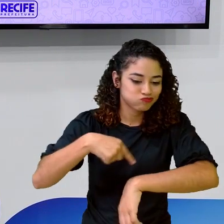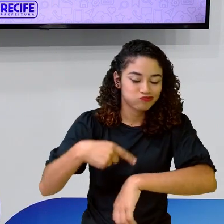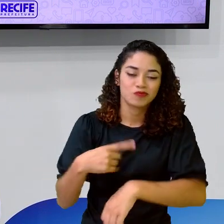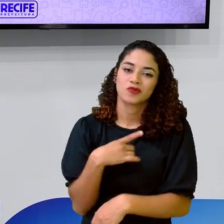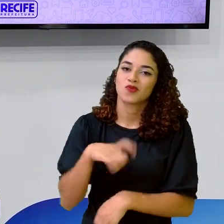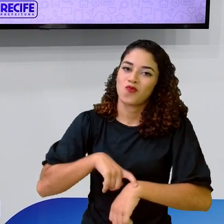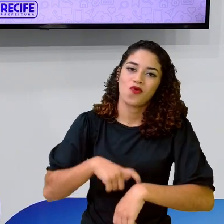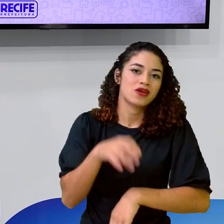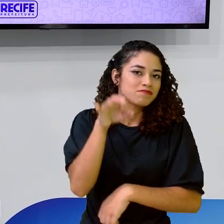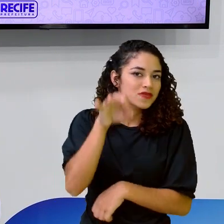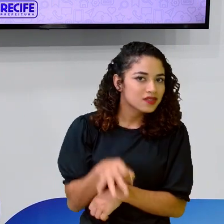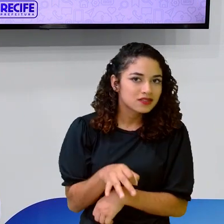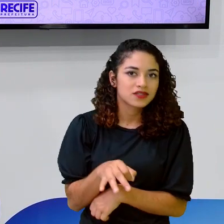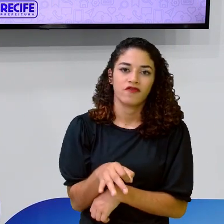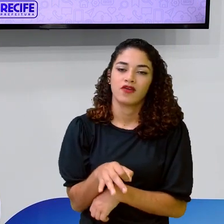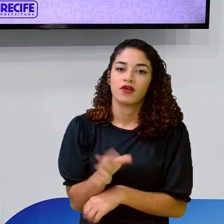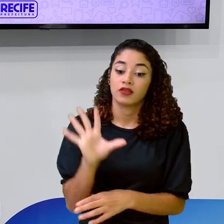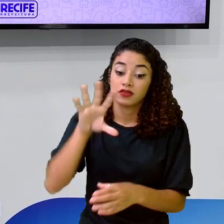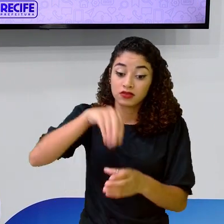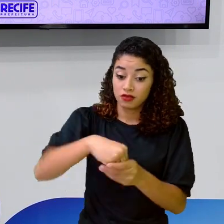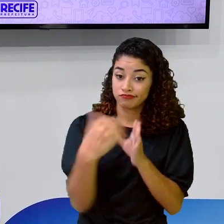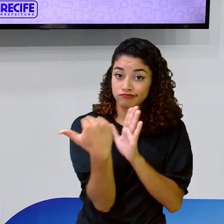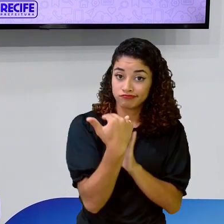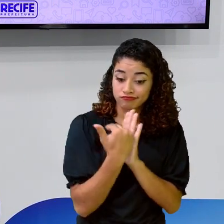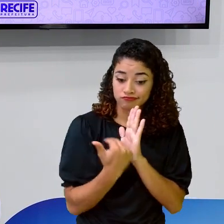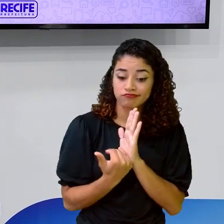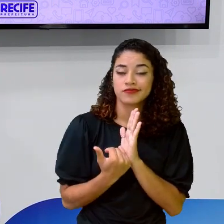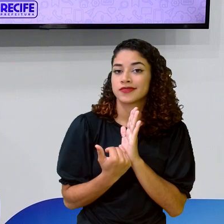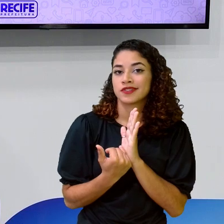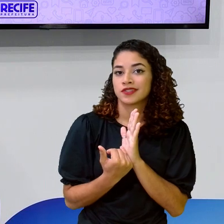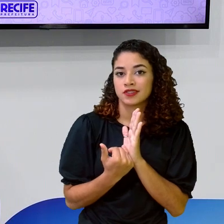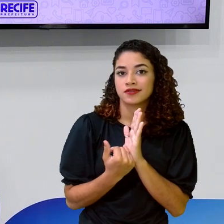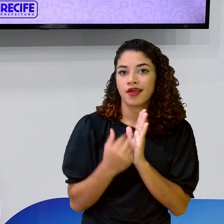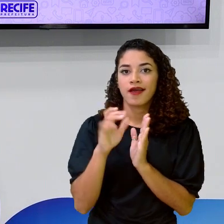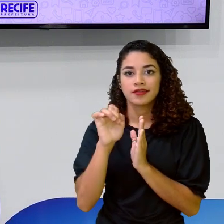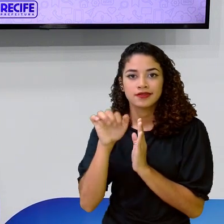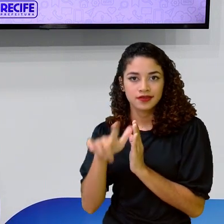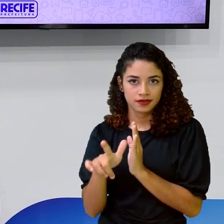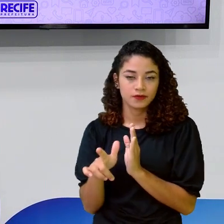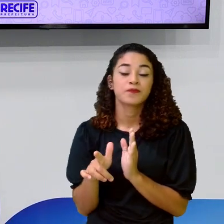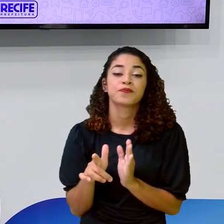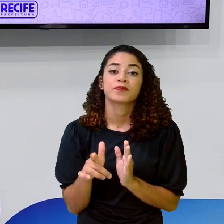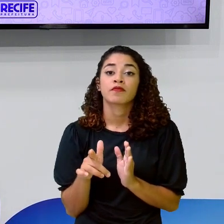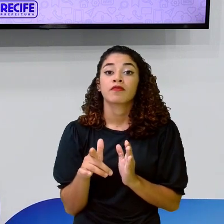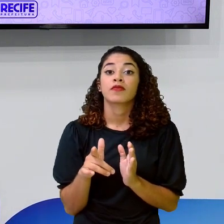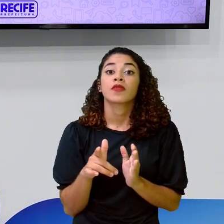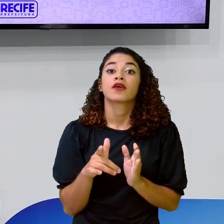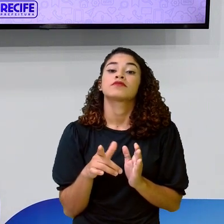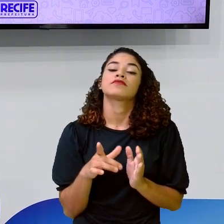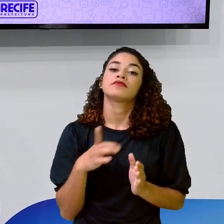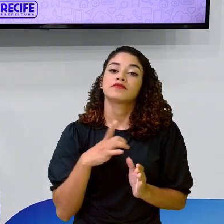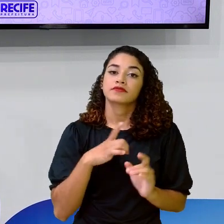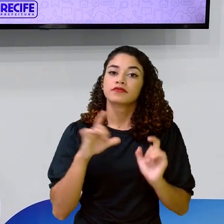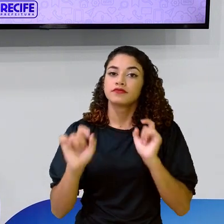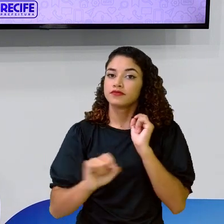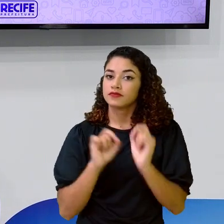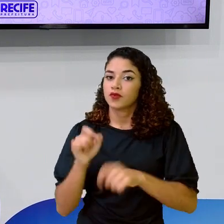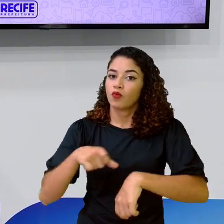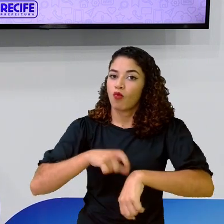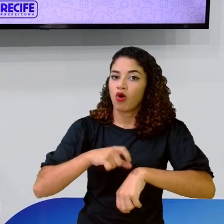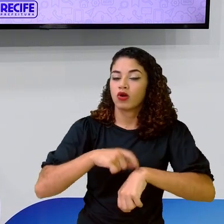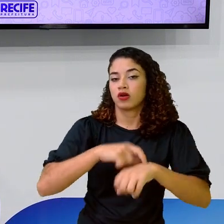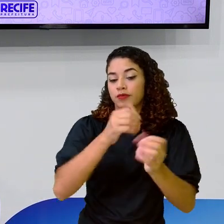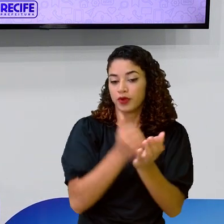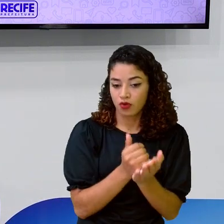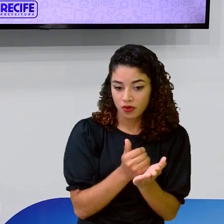específico, dentro da programação, do seu canal, ali, e, ele tem um horário, para começar, e tem